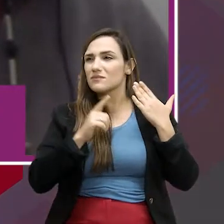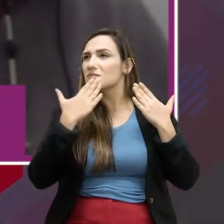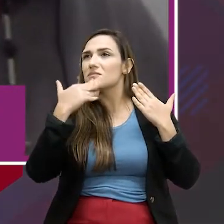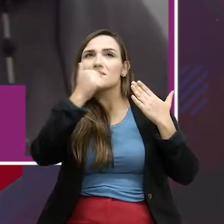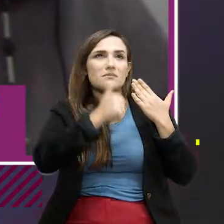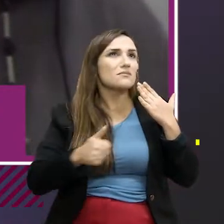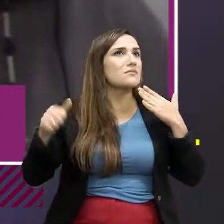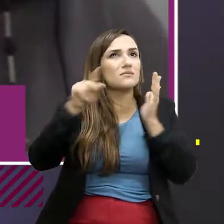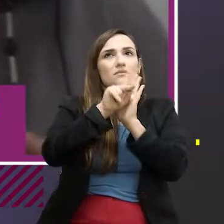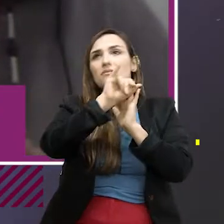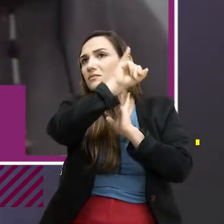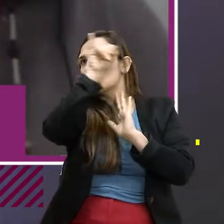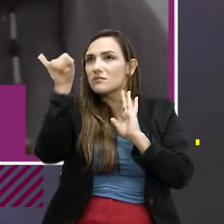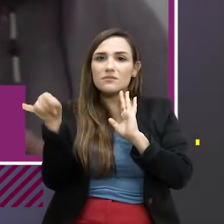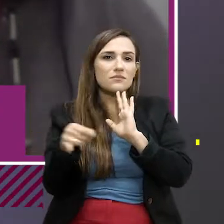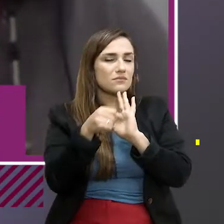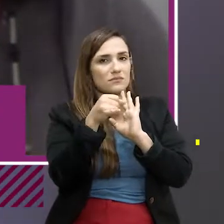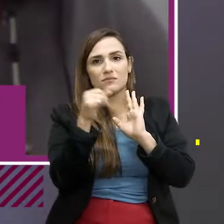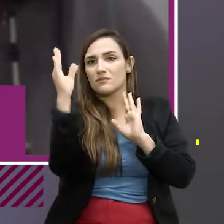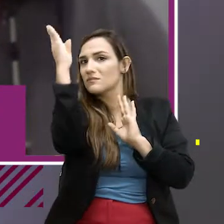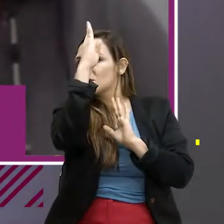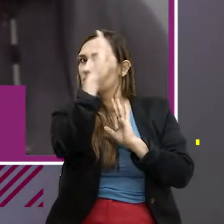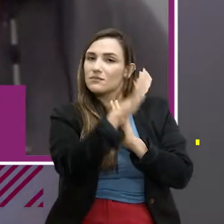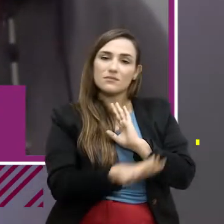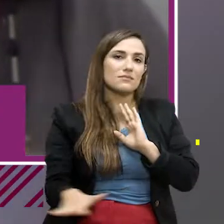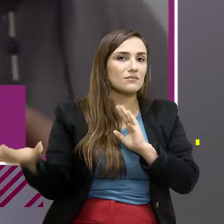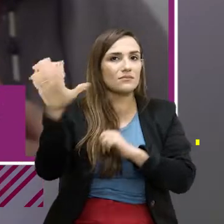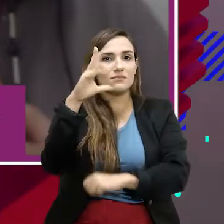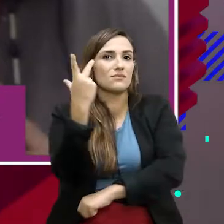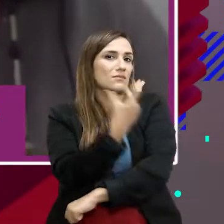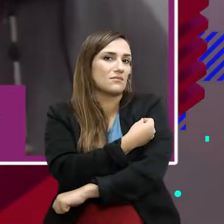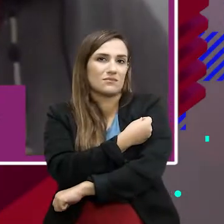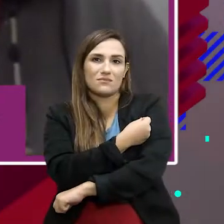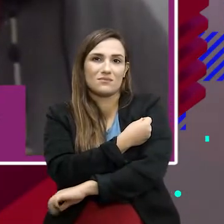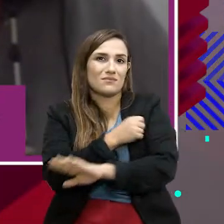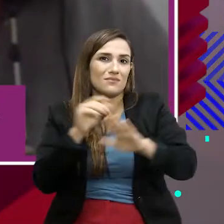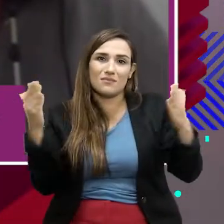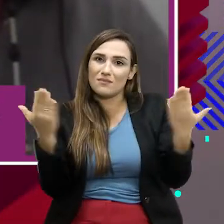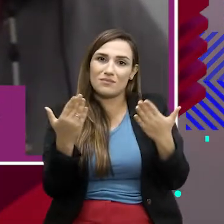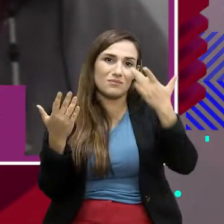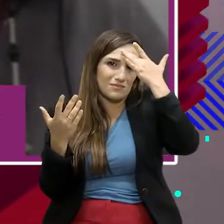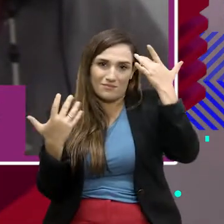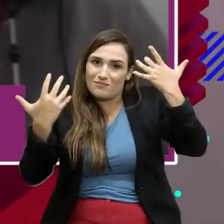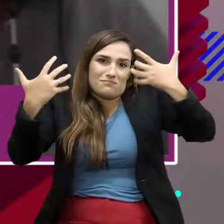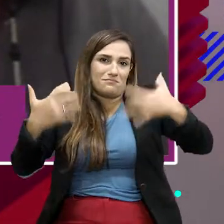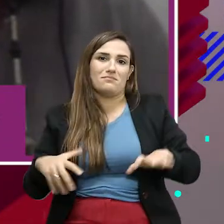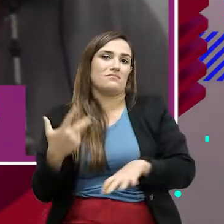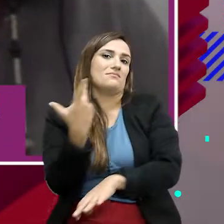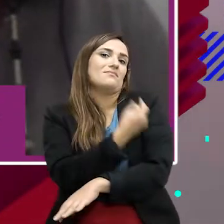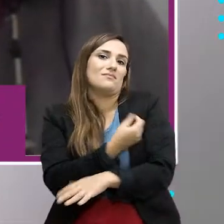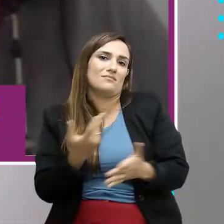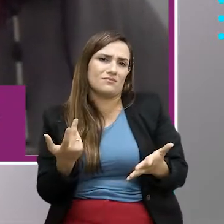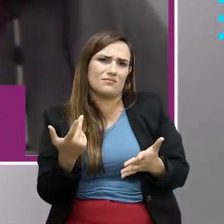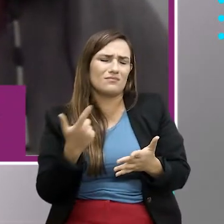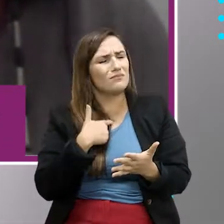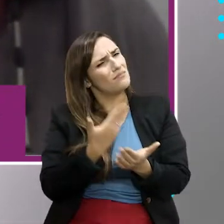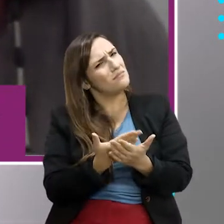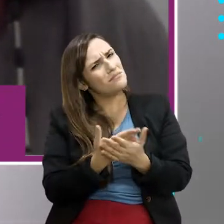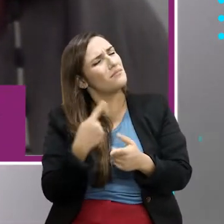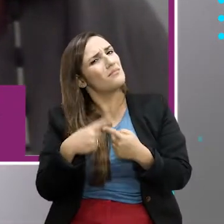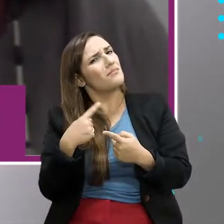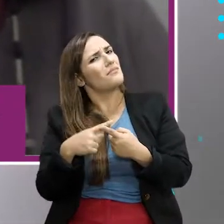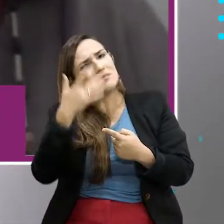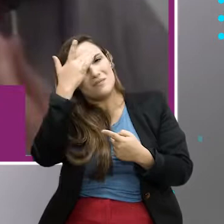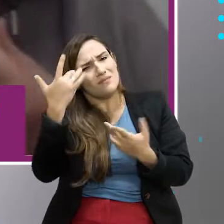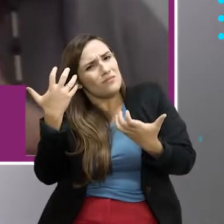vacinal. Nós tínhamos o melhor programa nacional, programa mundialmente reconhecido, as pessoas estão